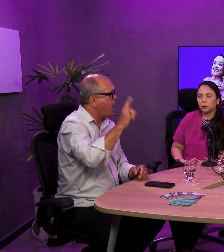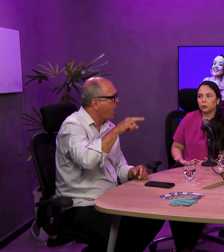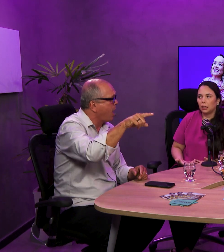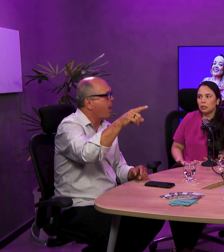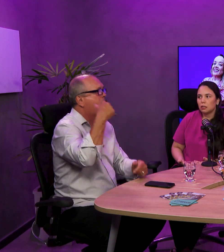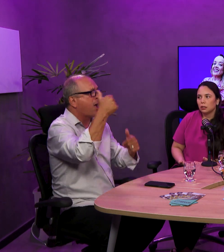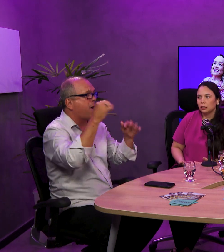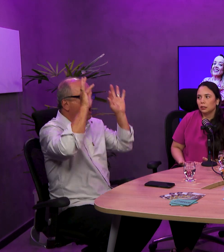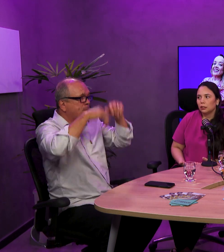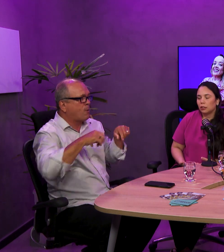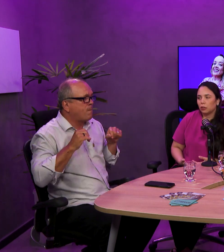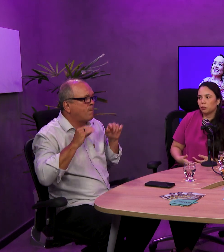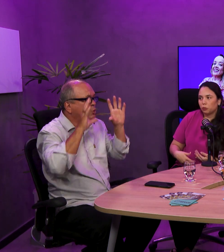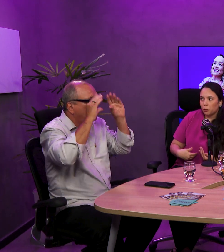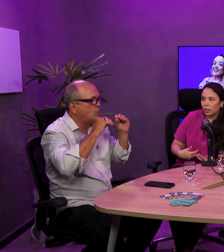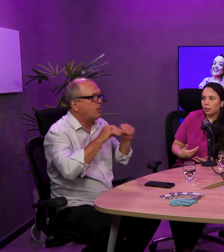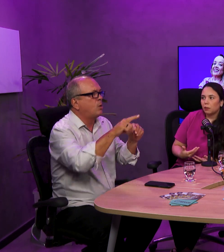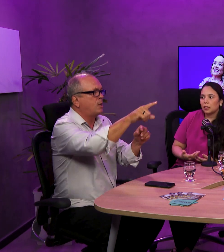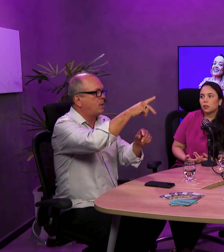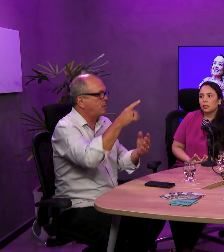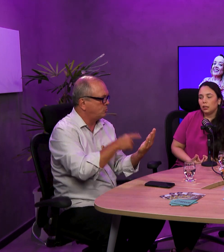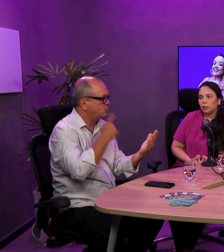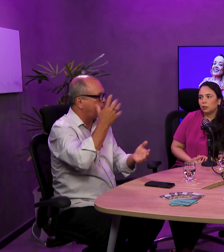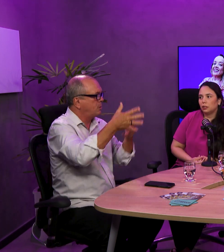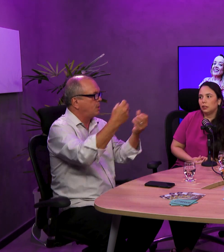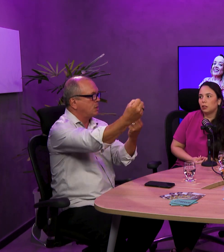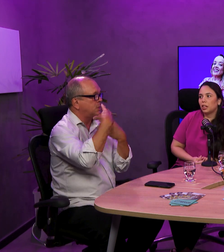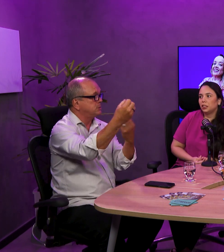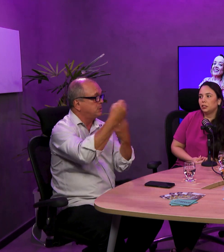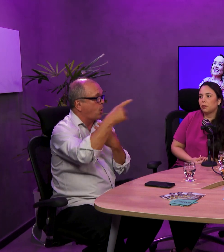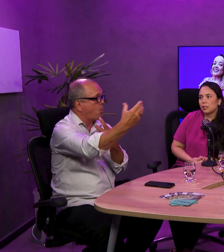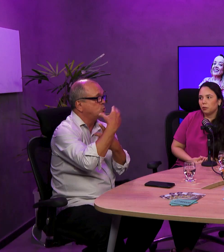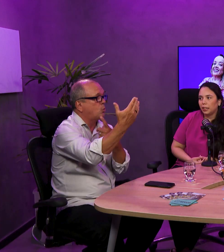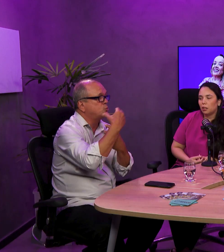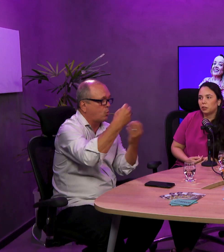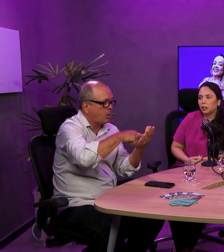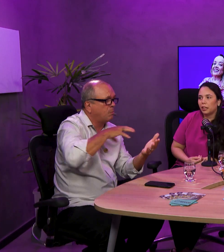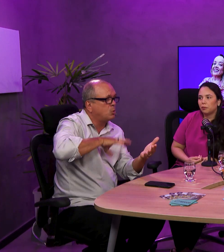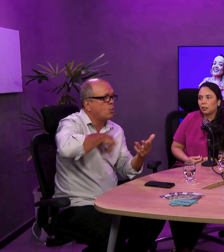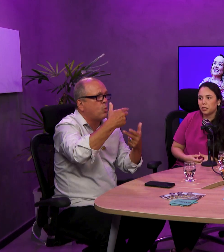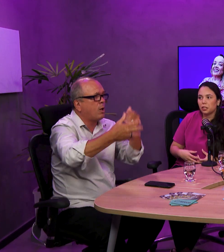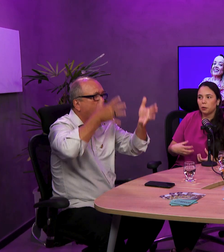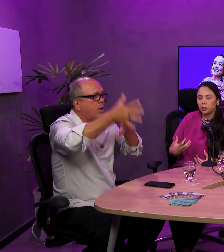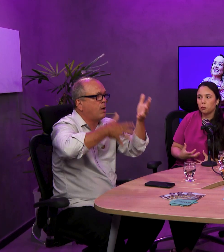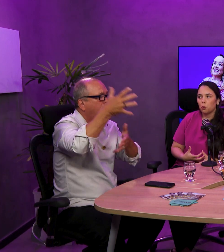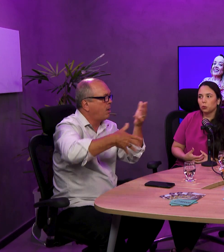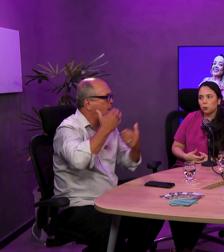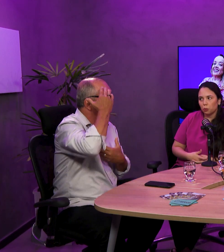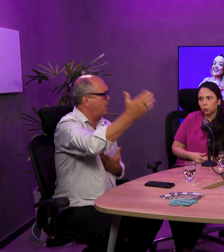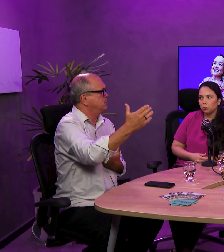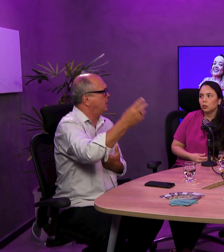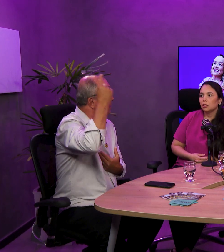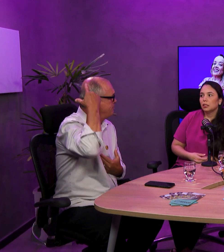né, em português, coisa que não é da nossa língua. Então, a gente fazia o quê? Na hora do intervalo, a gente se reunia com